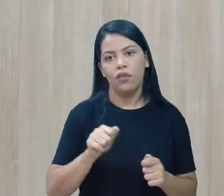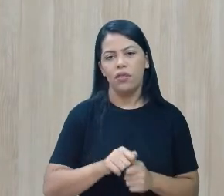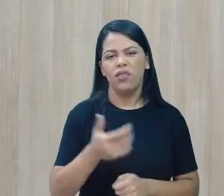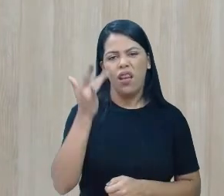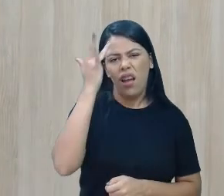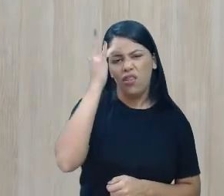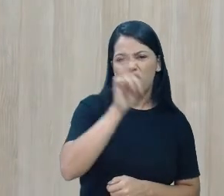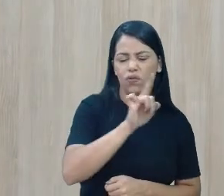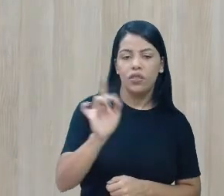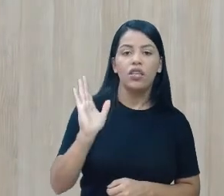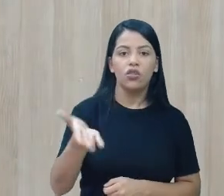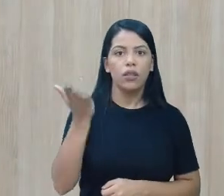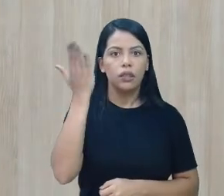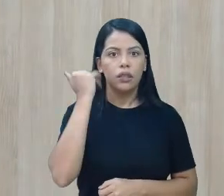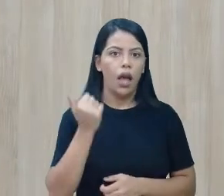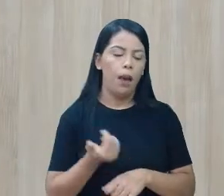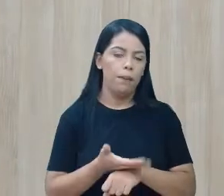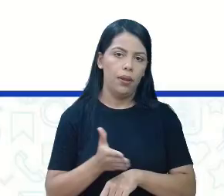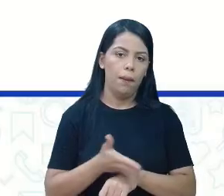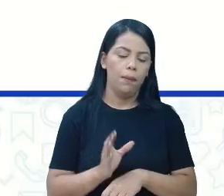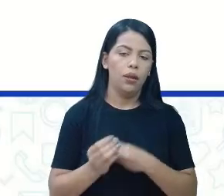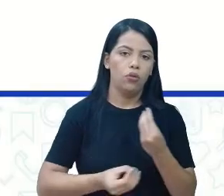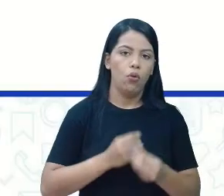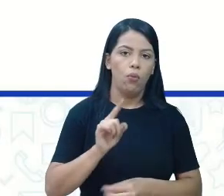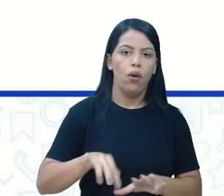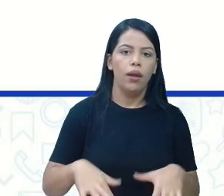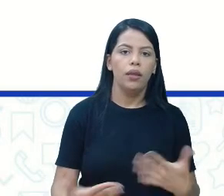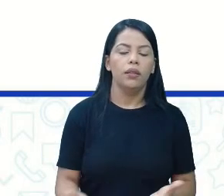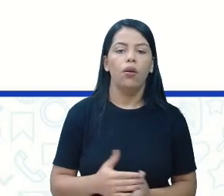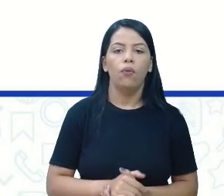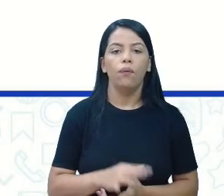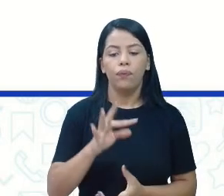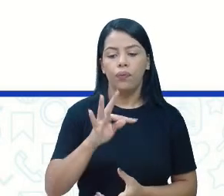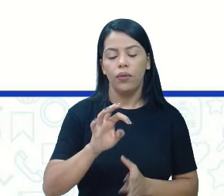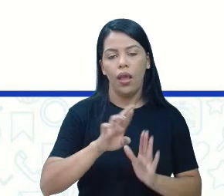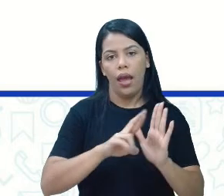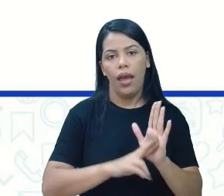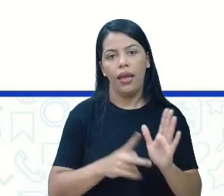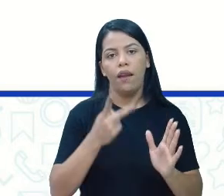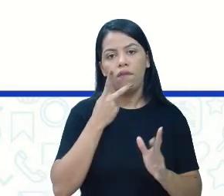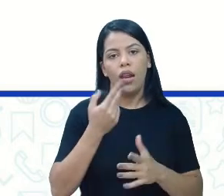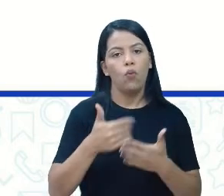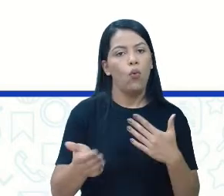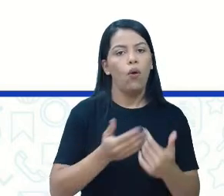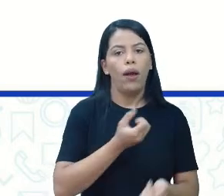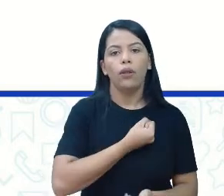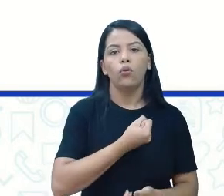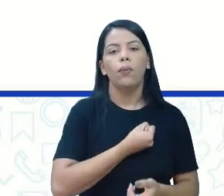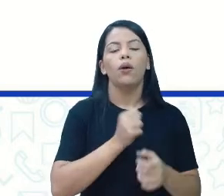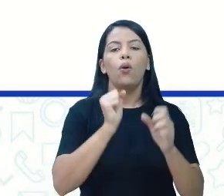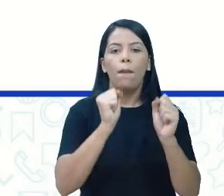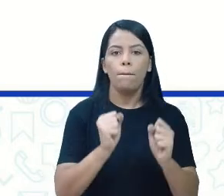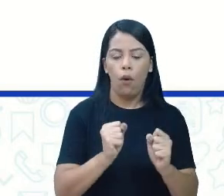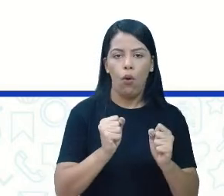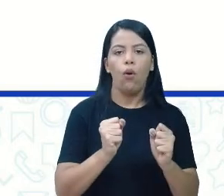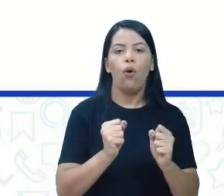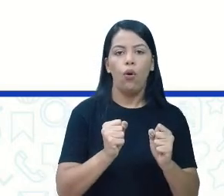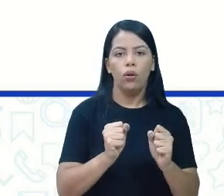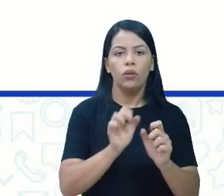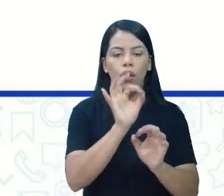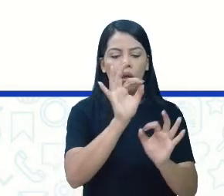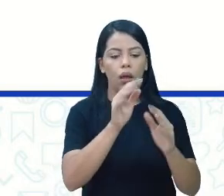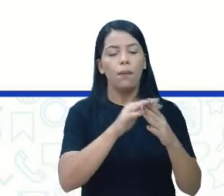certo? Ó, o teorema diz que qualquer número pode ser decomposto em fatores primos, em